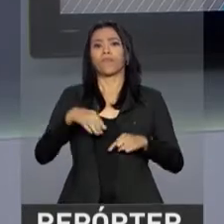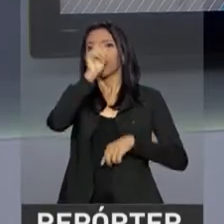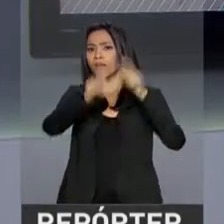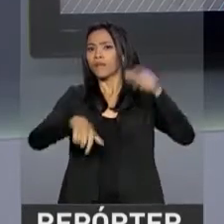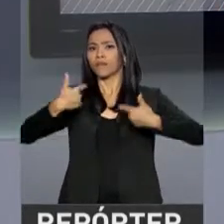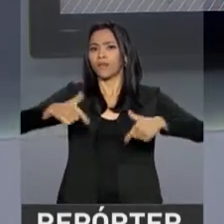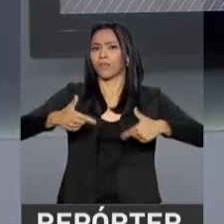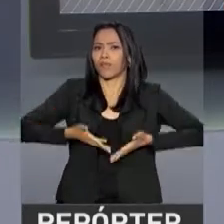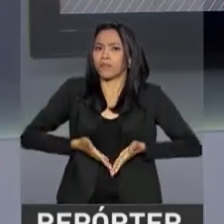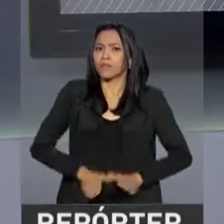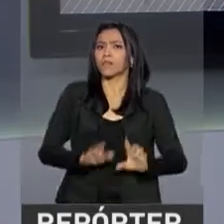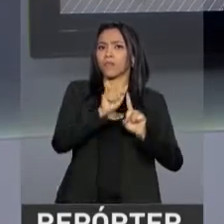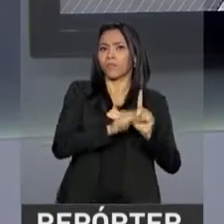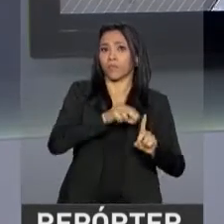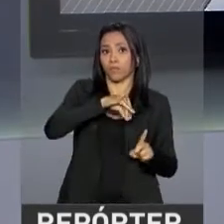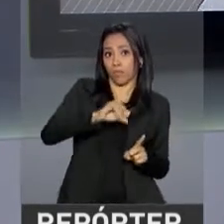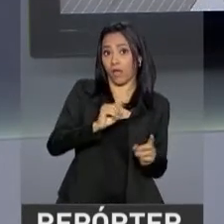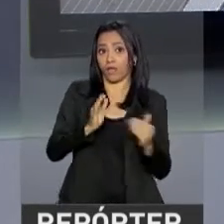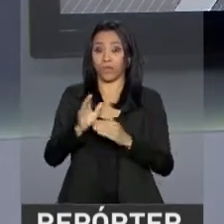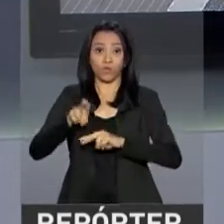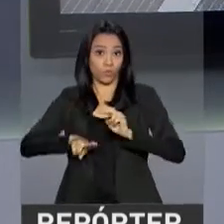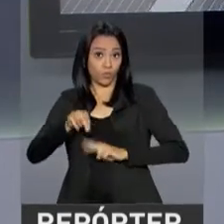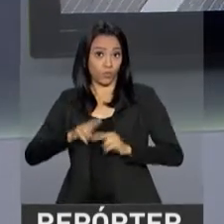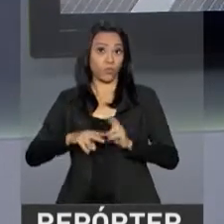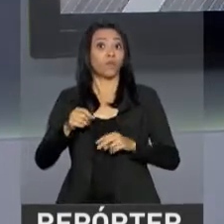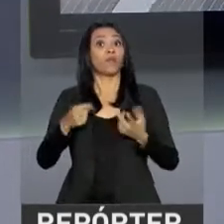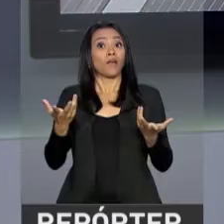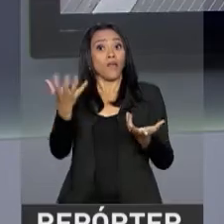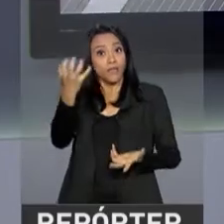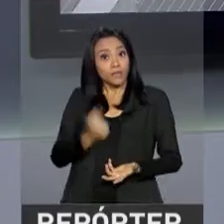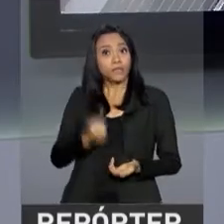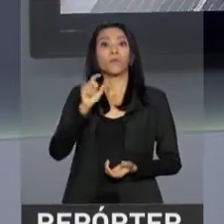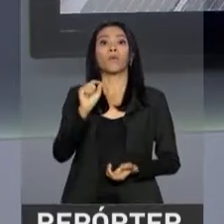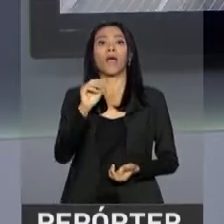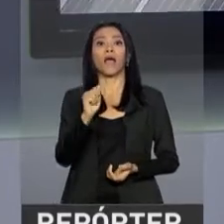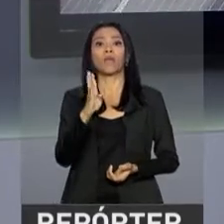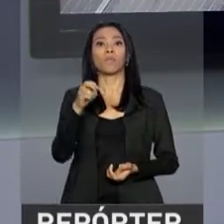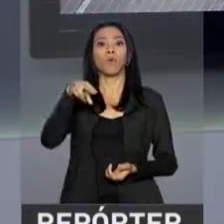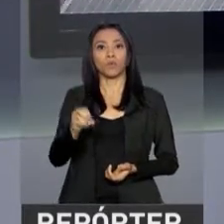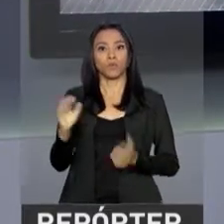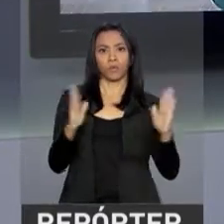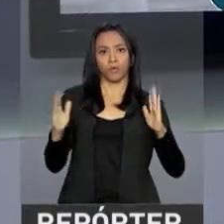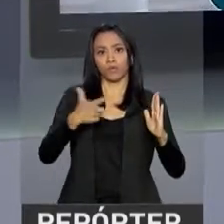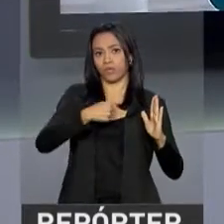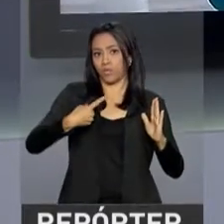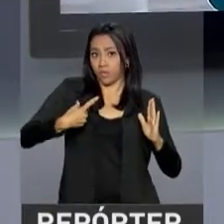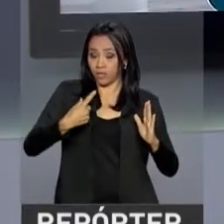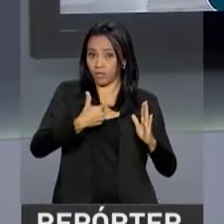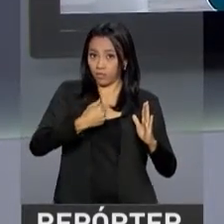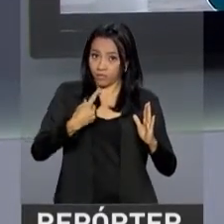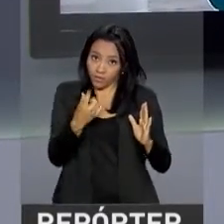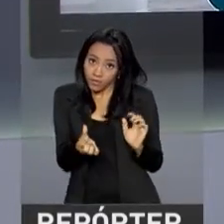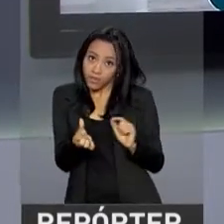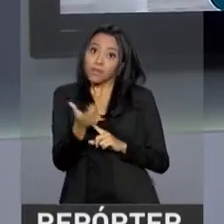começam a receber esta semana o abono salarial do pis/pasep referente a 2016 e quem traz os detalhes agora pra gente